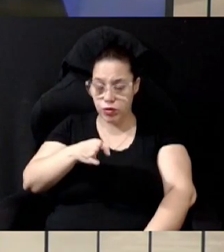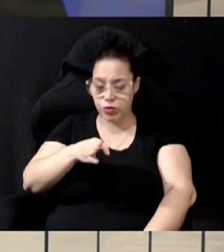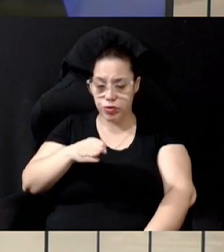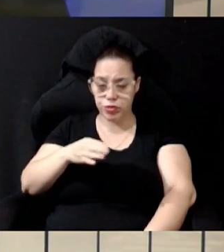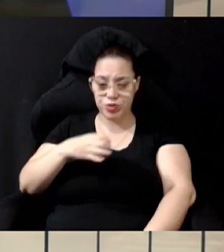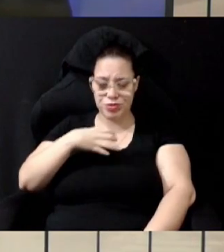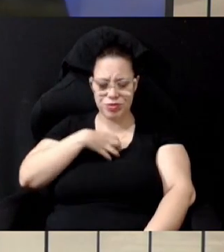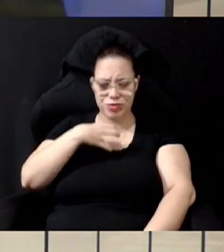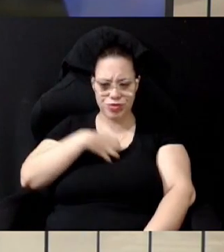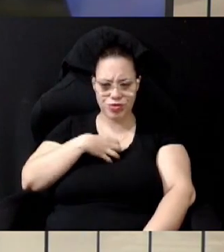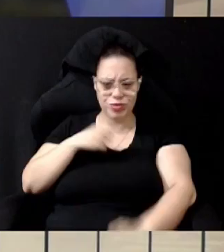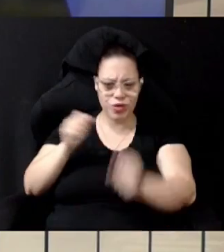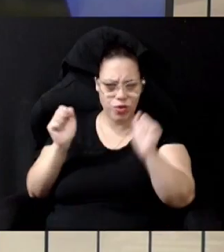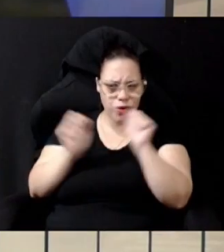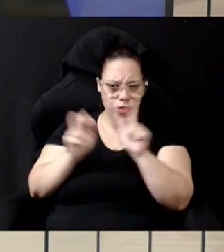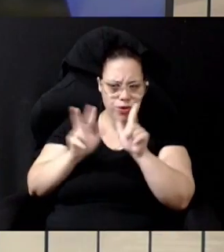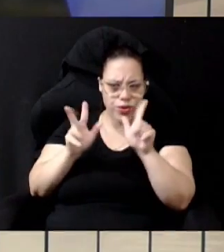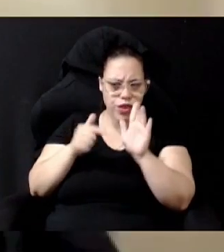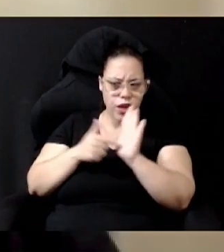sinais que ela apresenta?